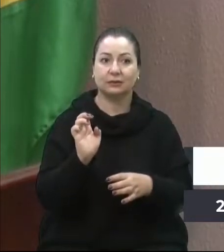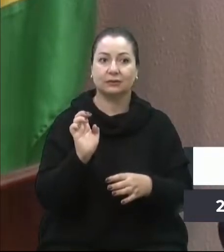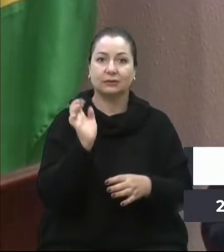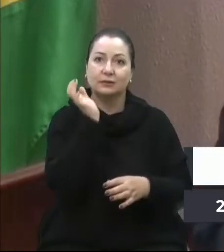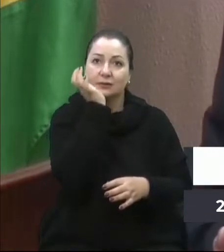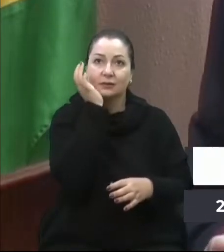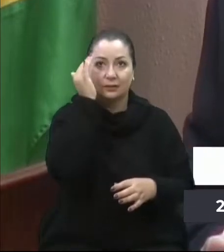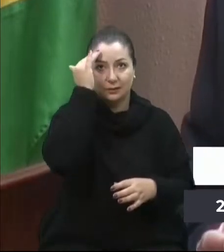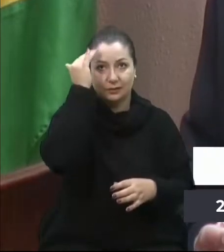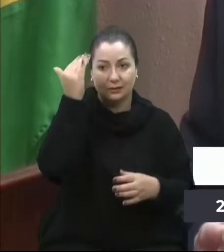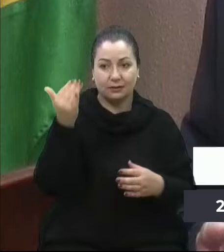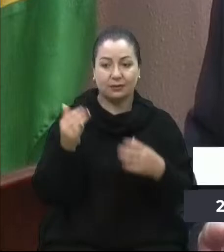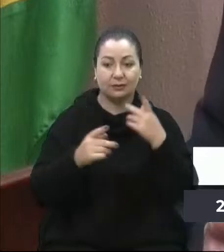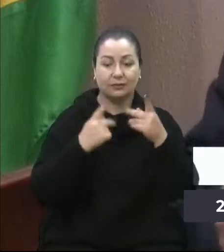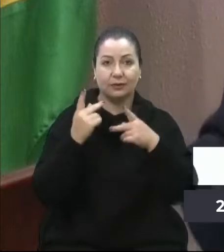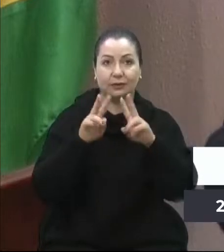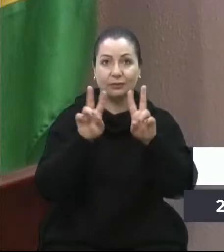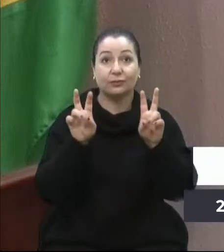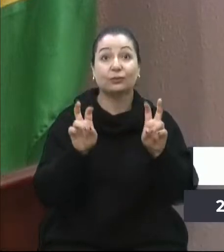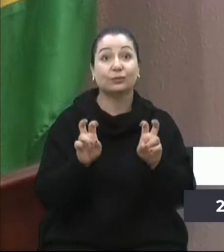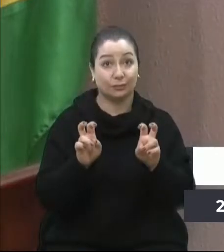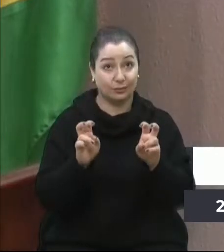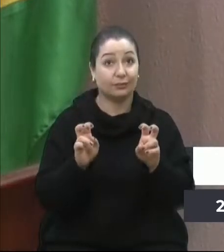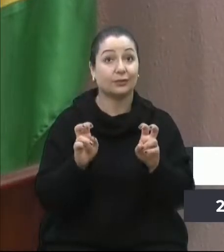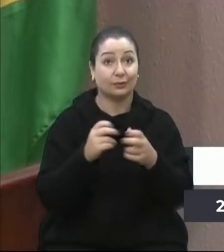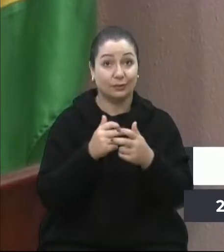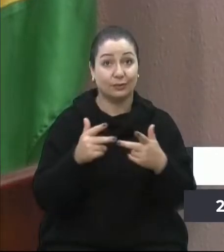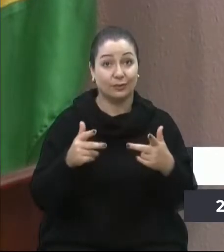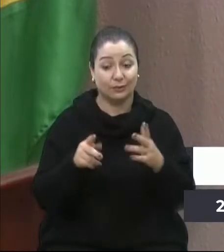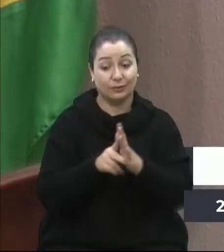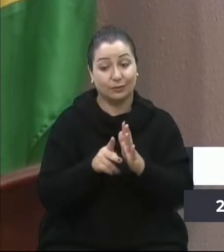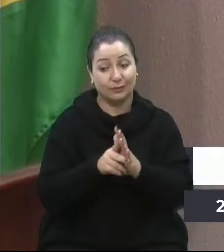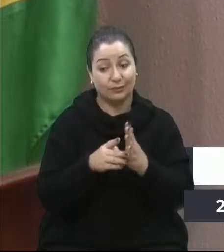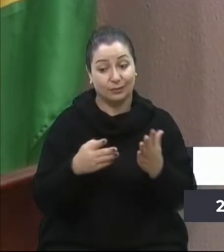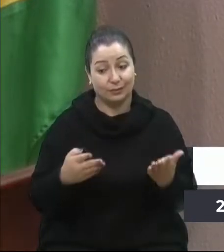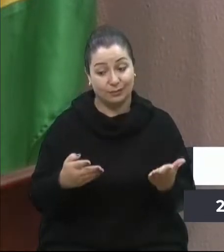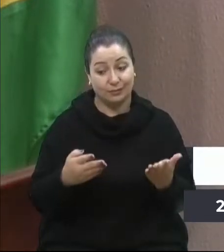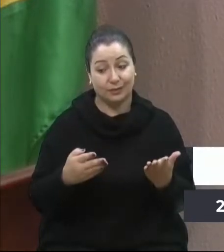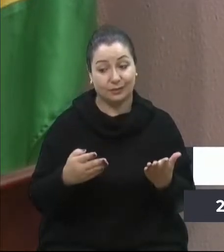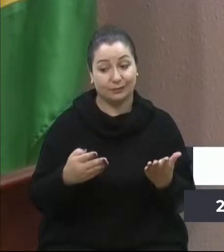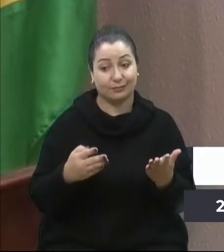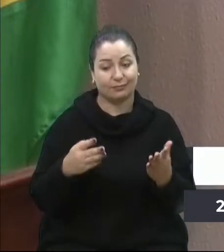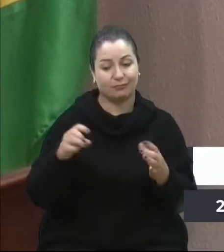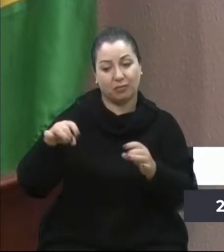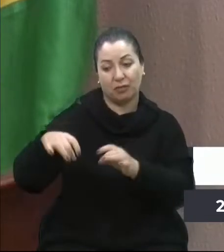da máfia do lixo. Então não dá para nós acharmos que tudo é números. Não.